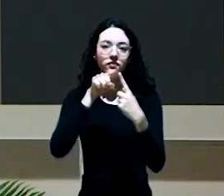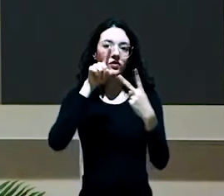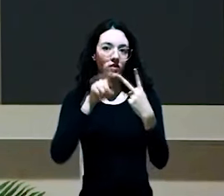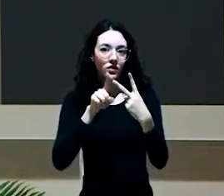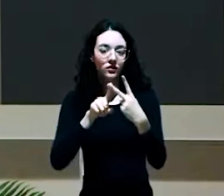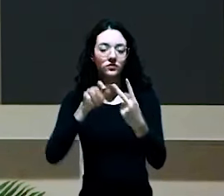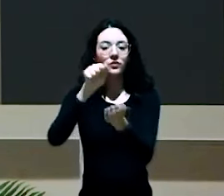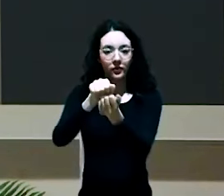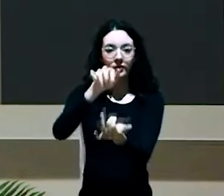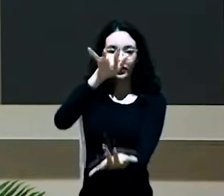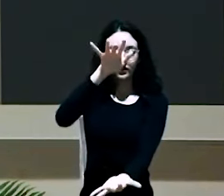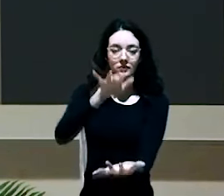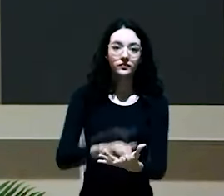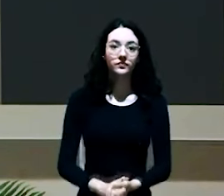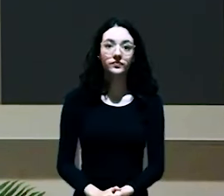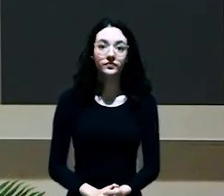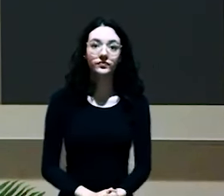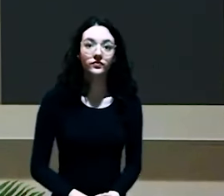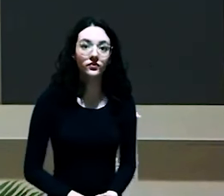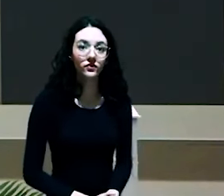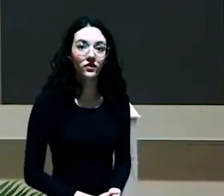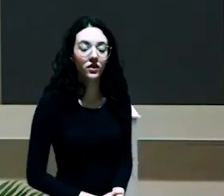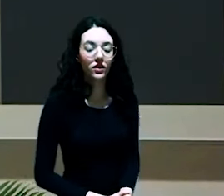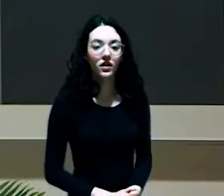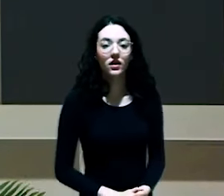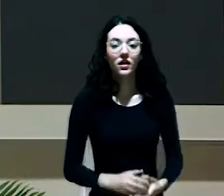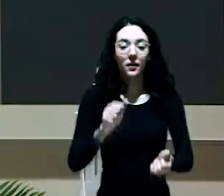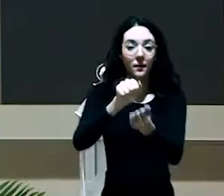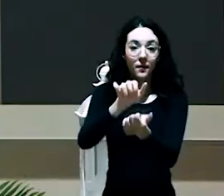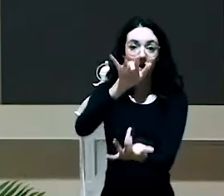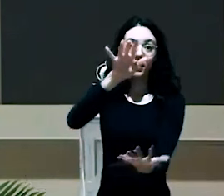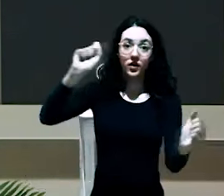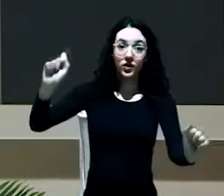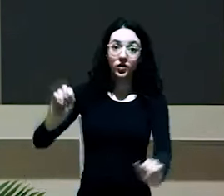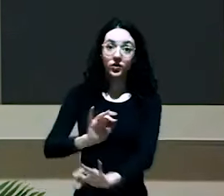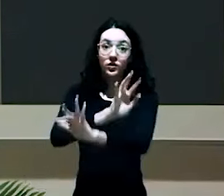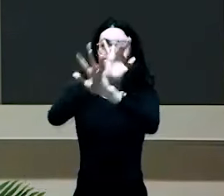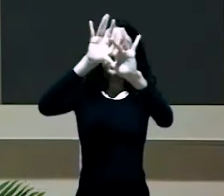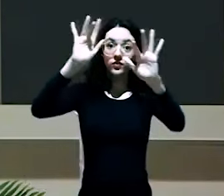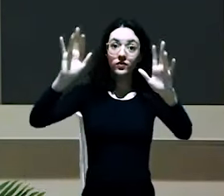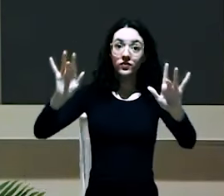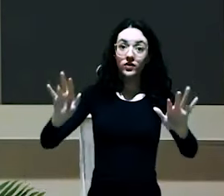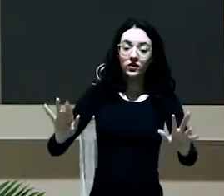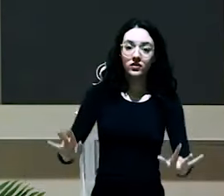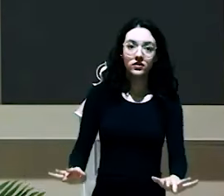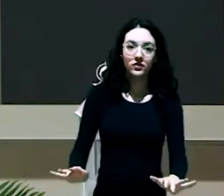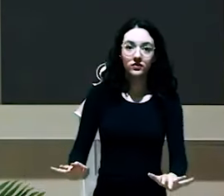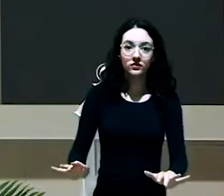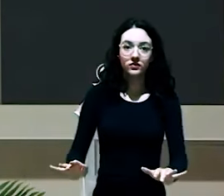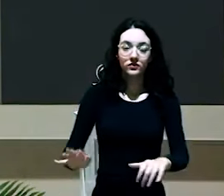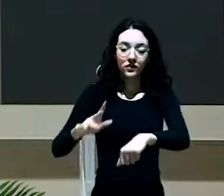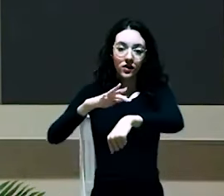seguinte tinham fome, verdade? E o milagre de glorificação é onde desaparece para sempre o problema.